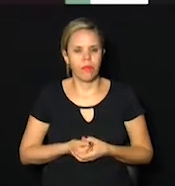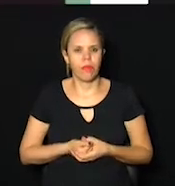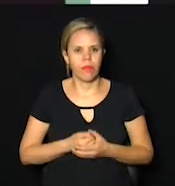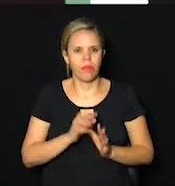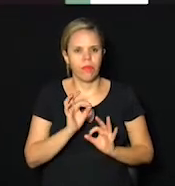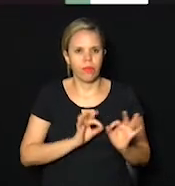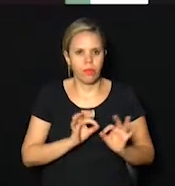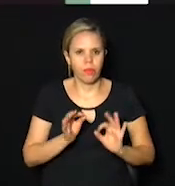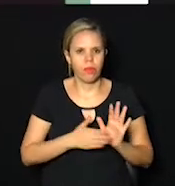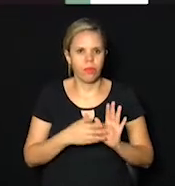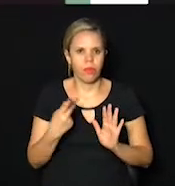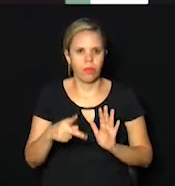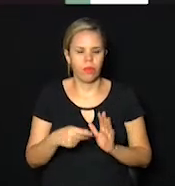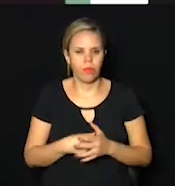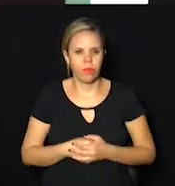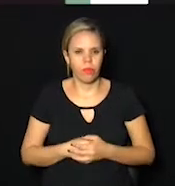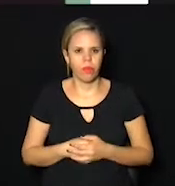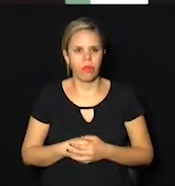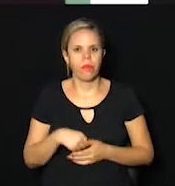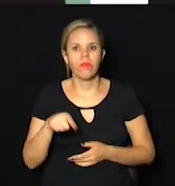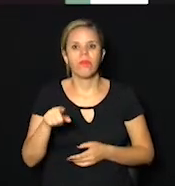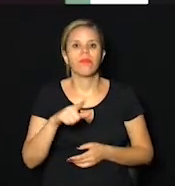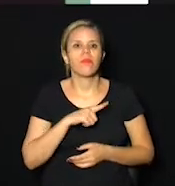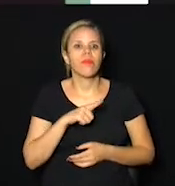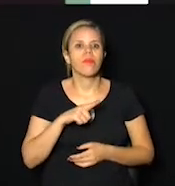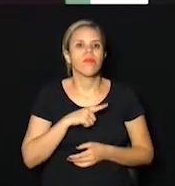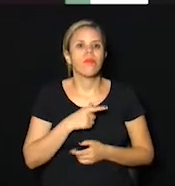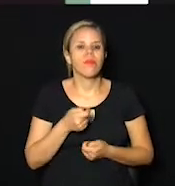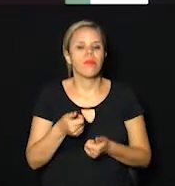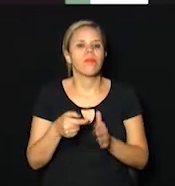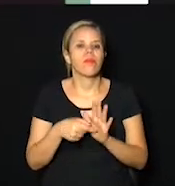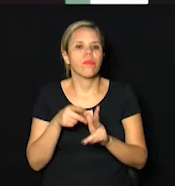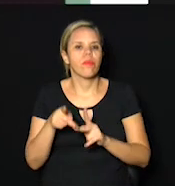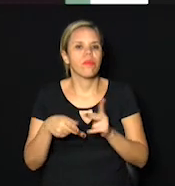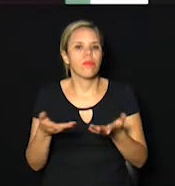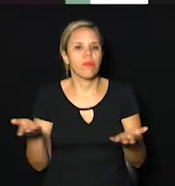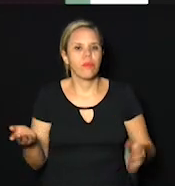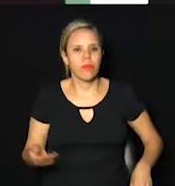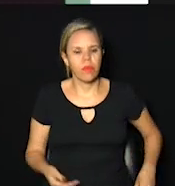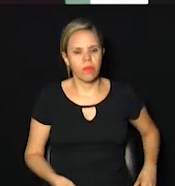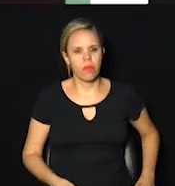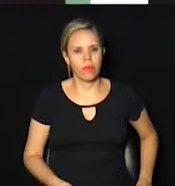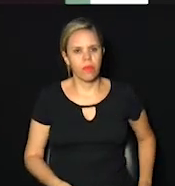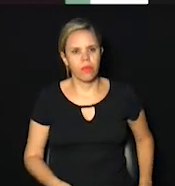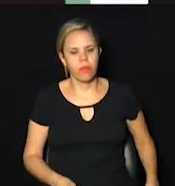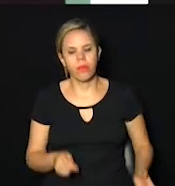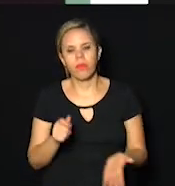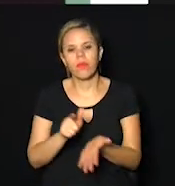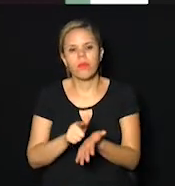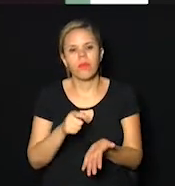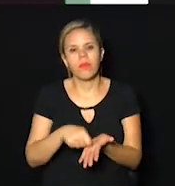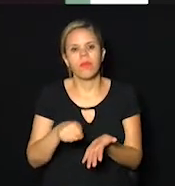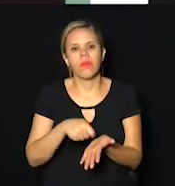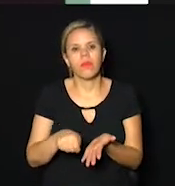organize as suas propostas. O que você tem para oferecer para as pessoas? Organiza, num papel mesmo, vai lá, bota, item 1,